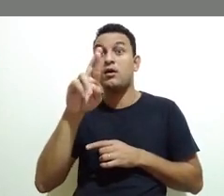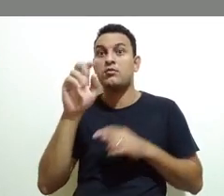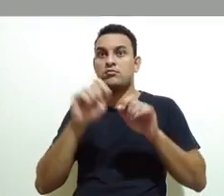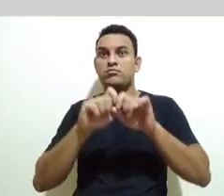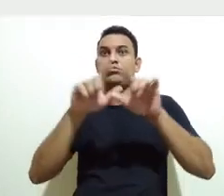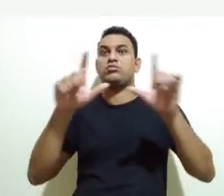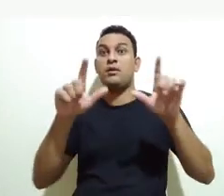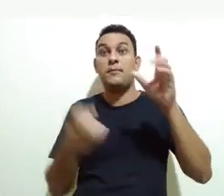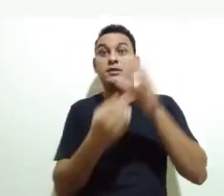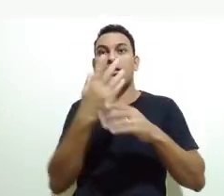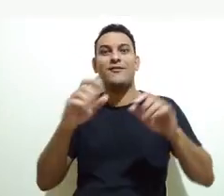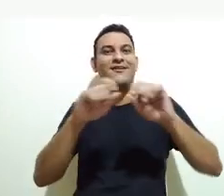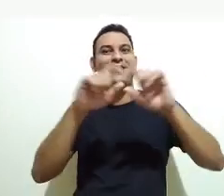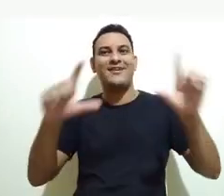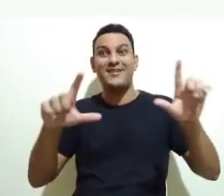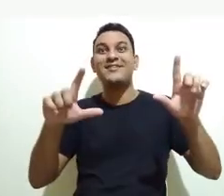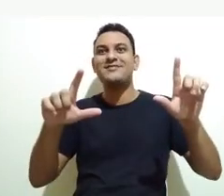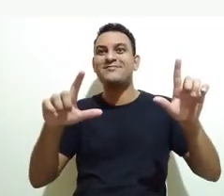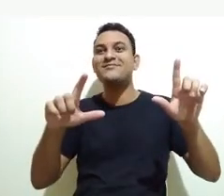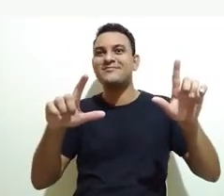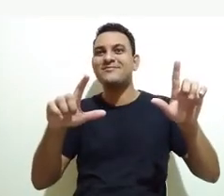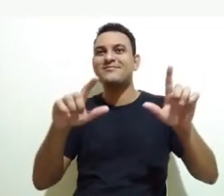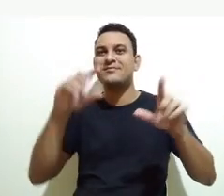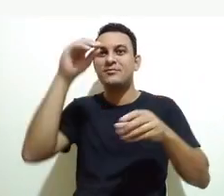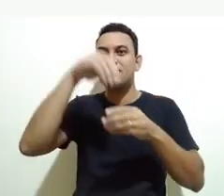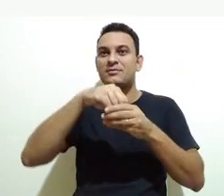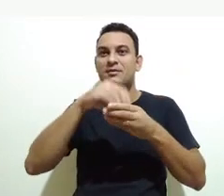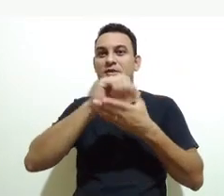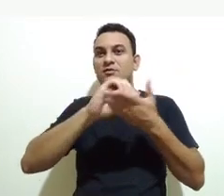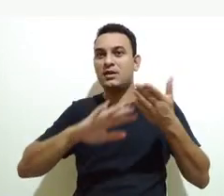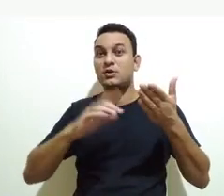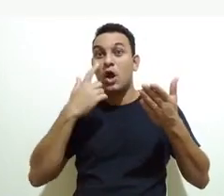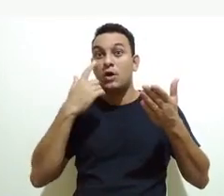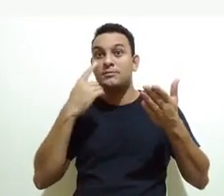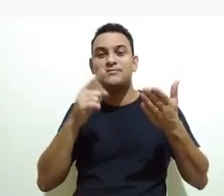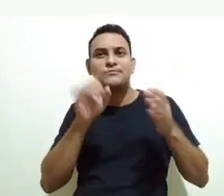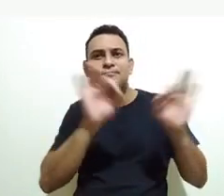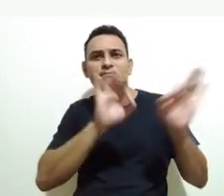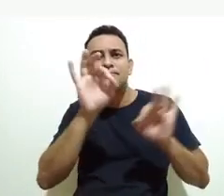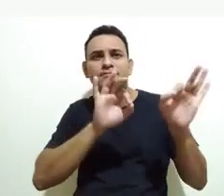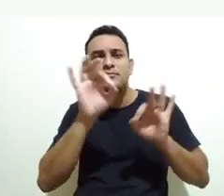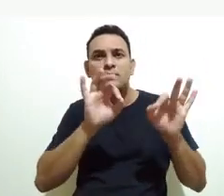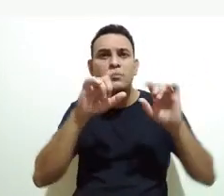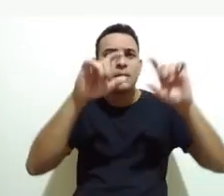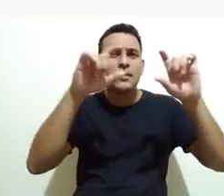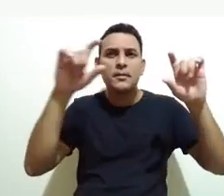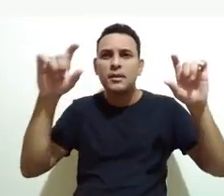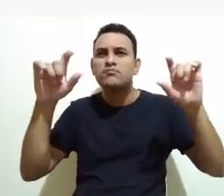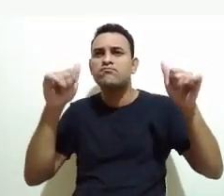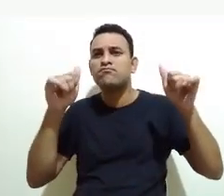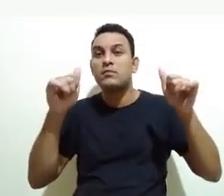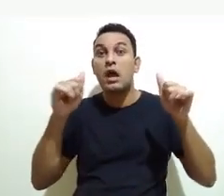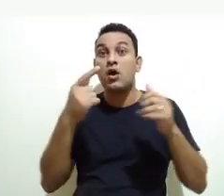Adicionar. Surgirá então o tópico criado em seu ambiente de criação de atividades. Feita